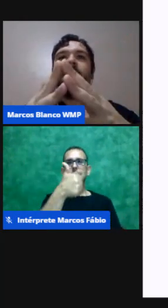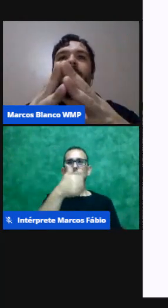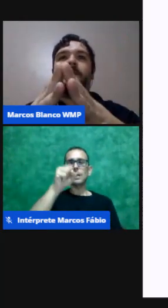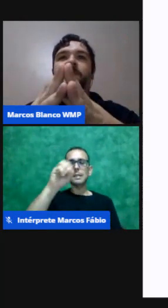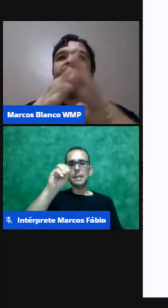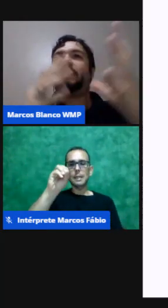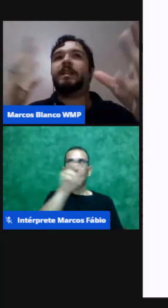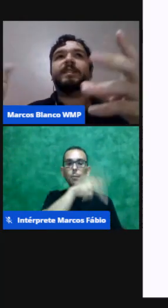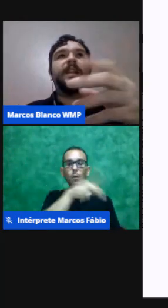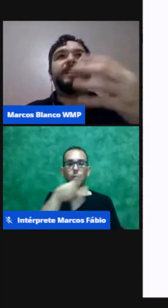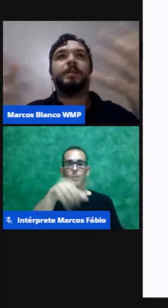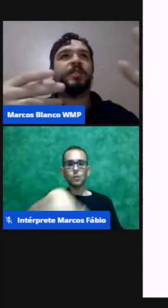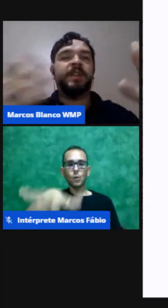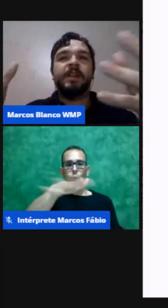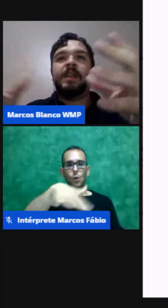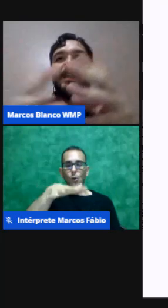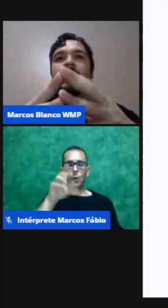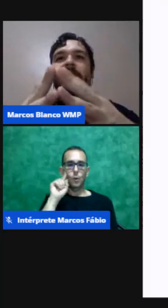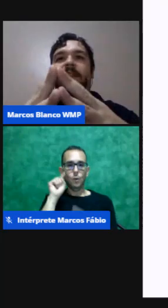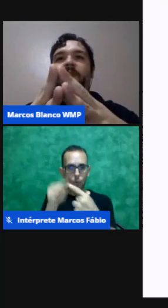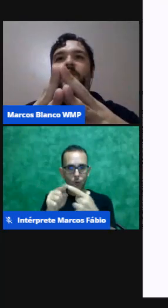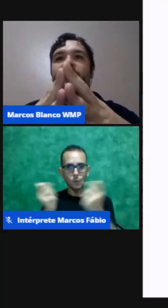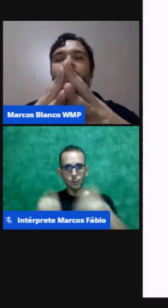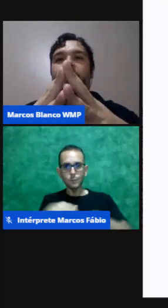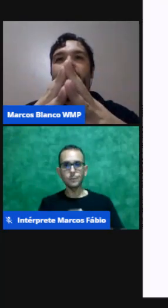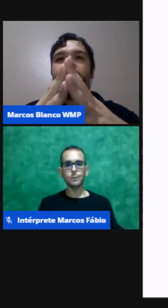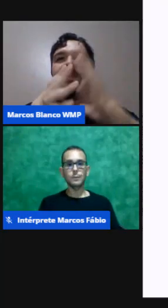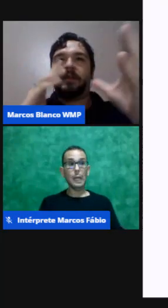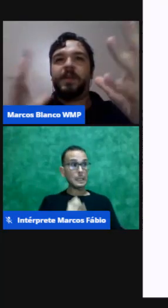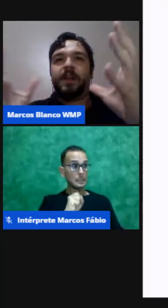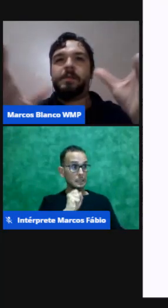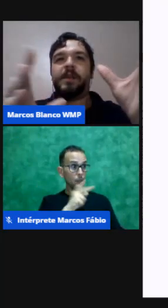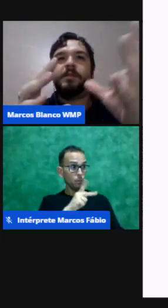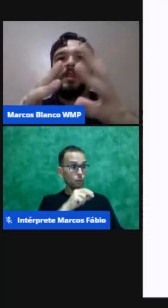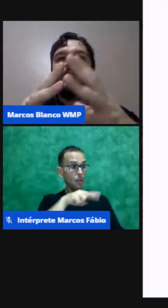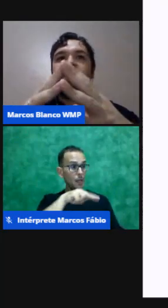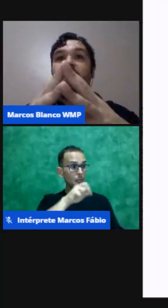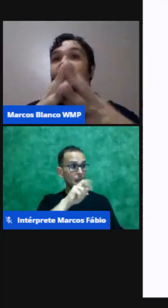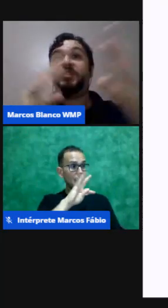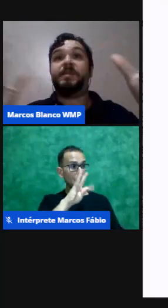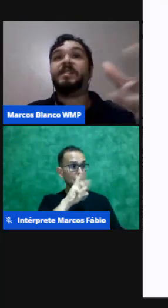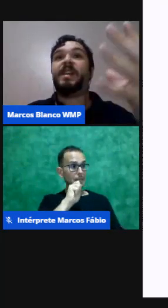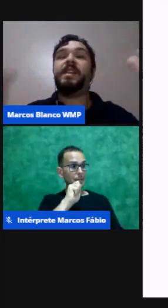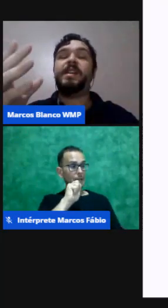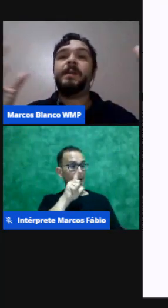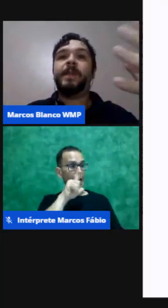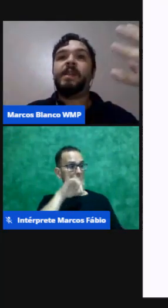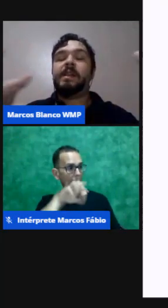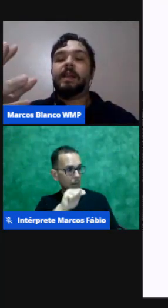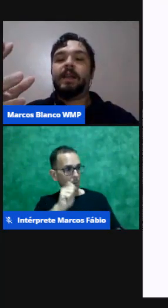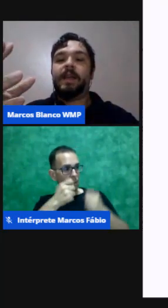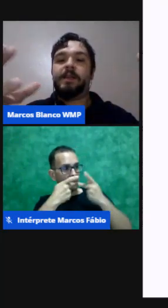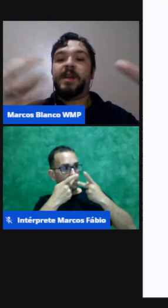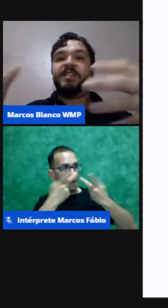educadores, pois a Nathalie, se ela quiser, ela pode até me confirmar, mas se não me engano é mais ou menos isso, e a gente